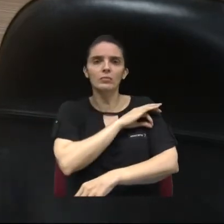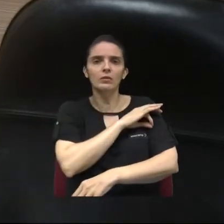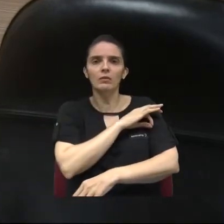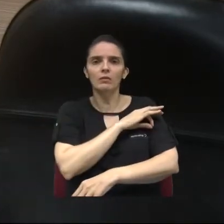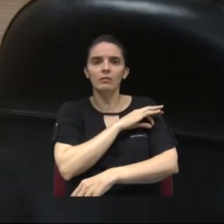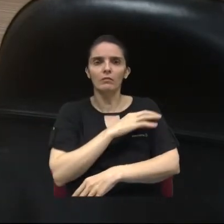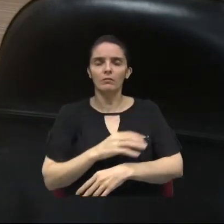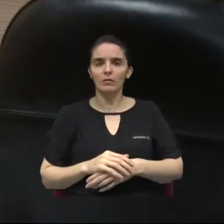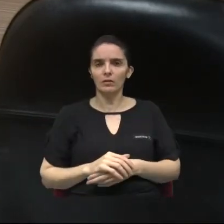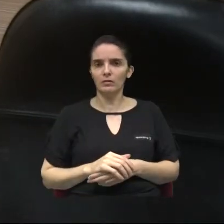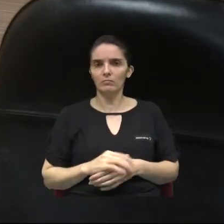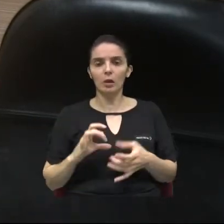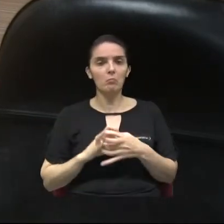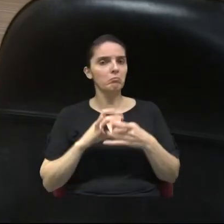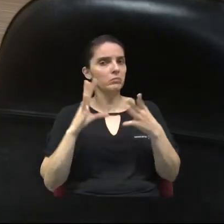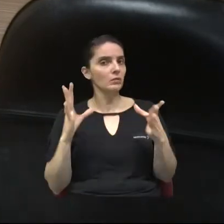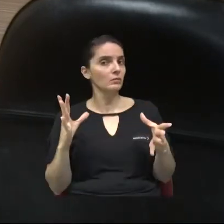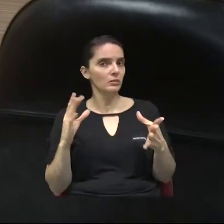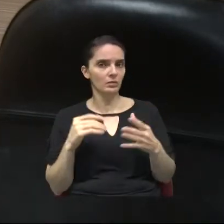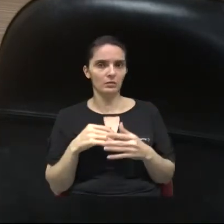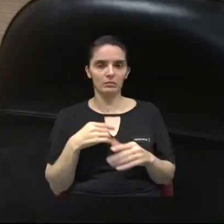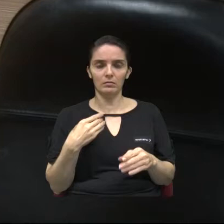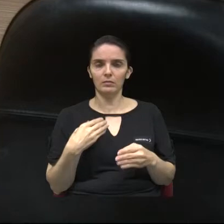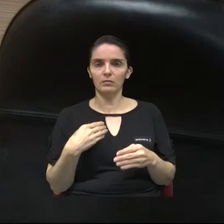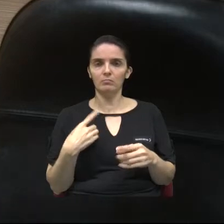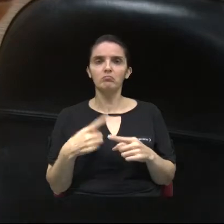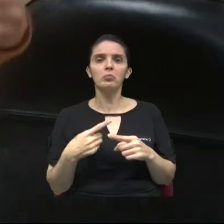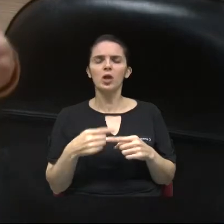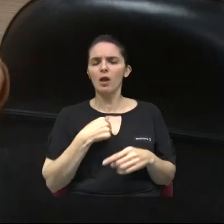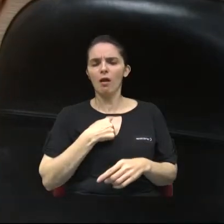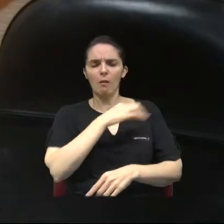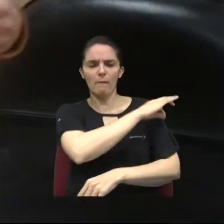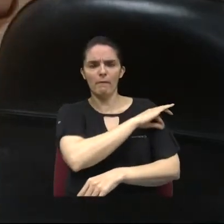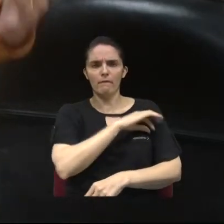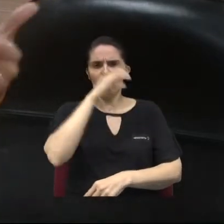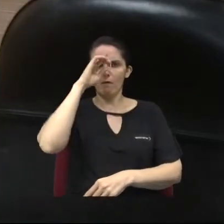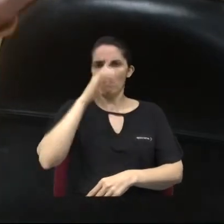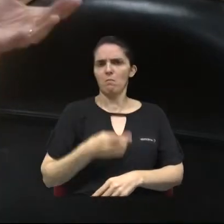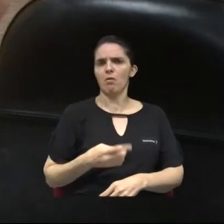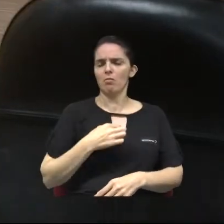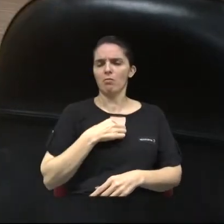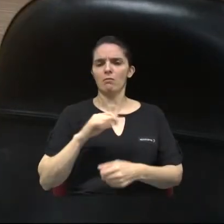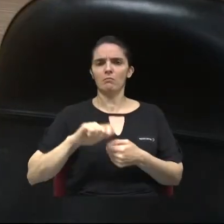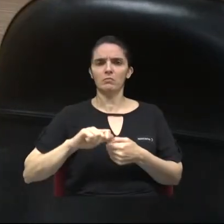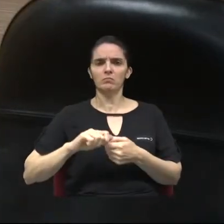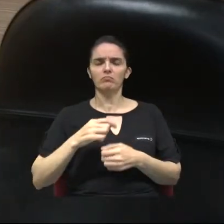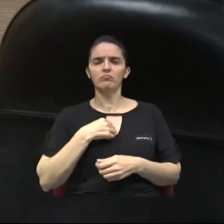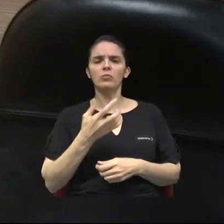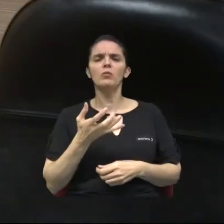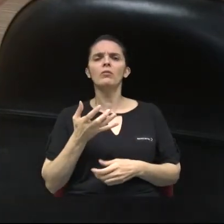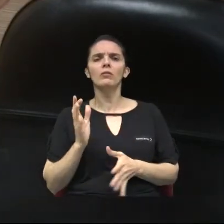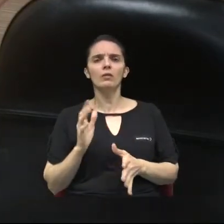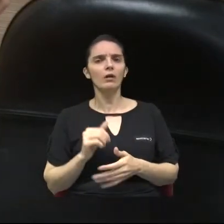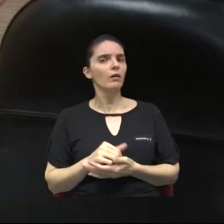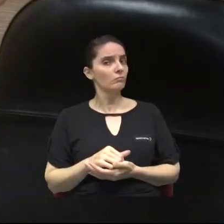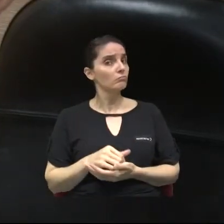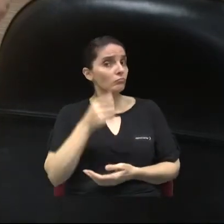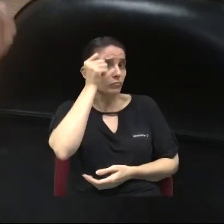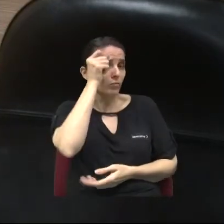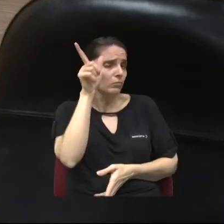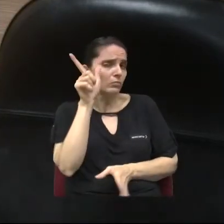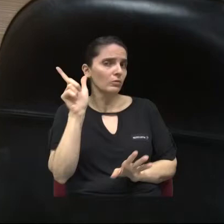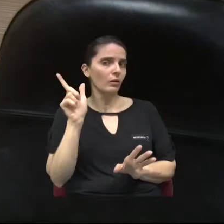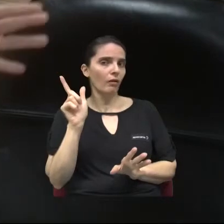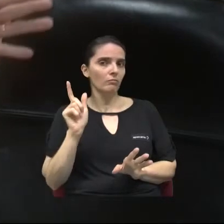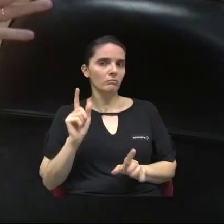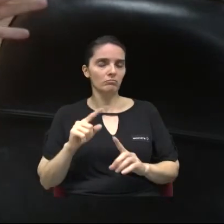tinha aquela questão meio que da posse da cidade. Eu sou o prefeito, eu mando aqui, eu faço o que eu quero, uma postura meio cultural.